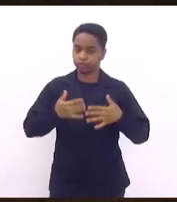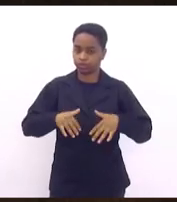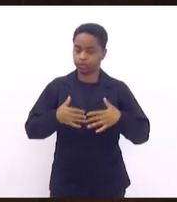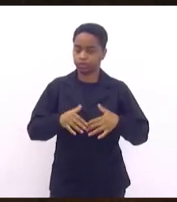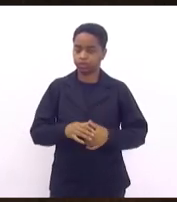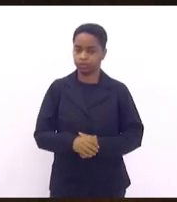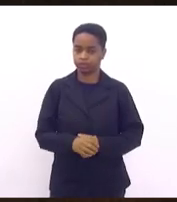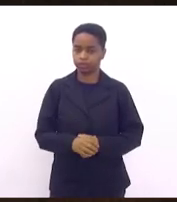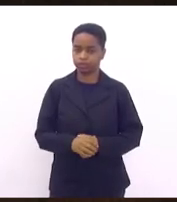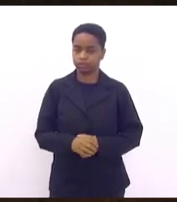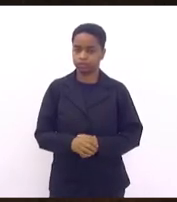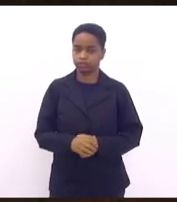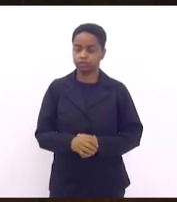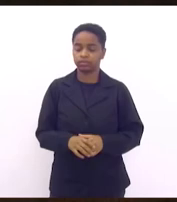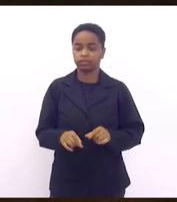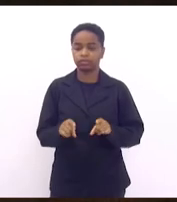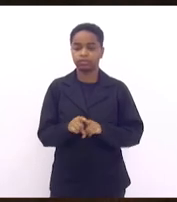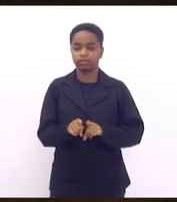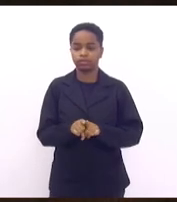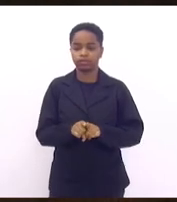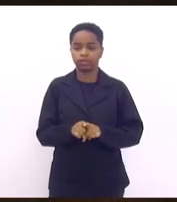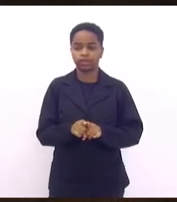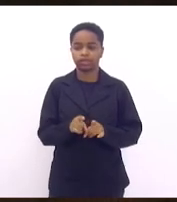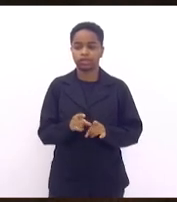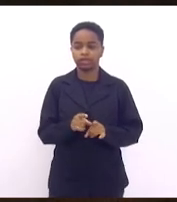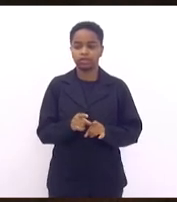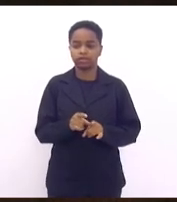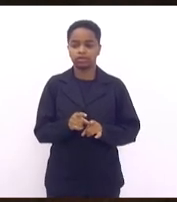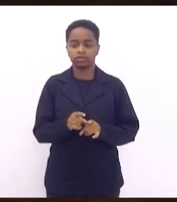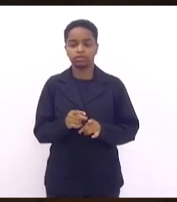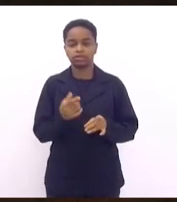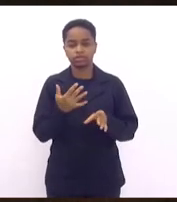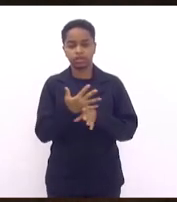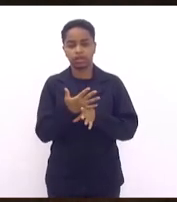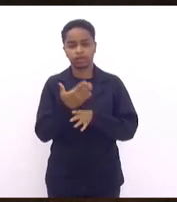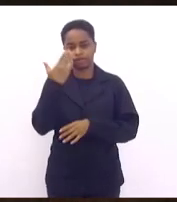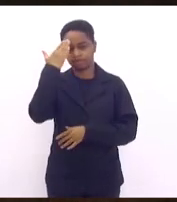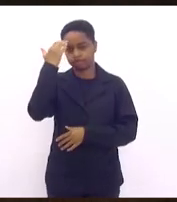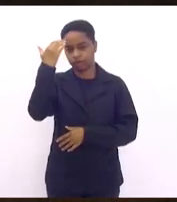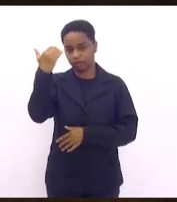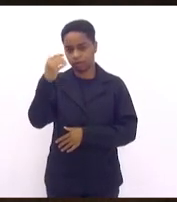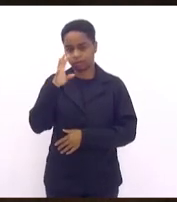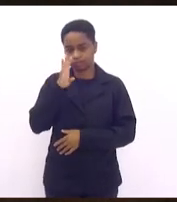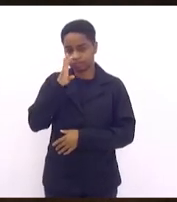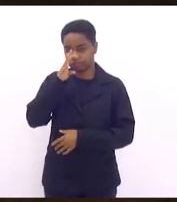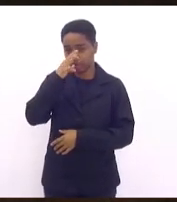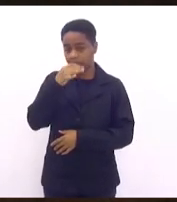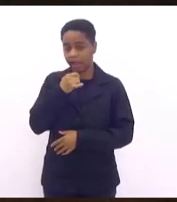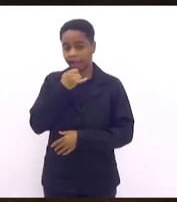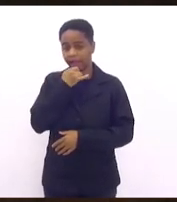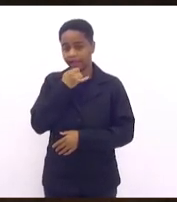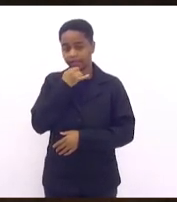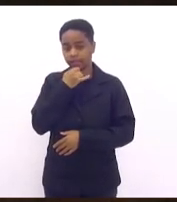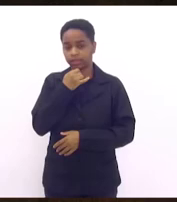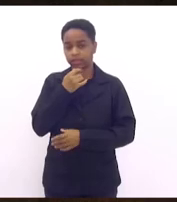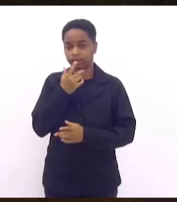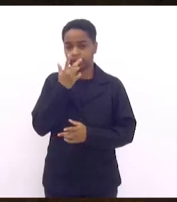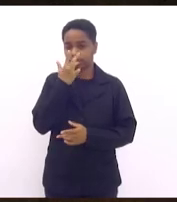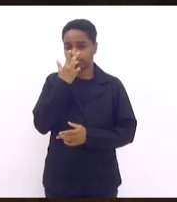E as famosas cidades resilientes estão ainda como fossem uma